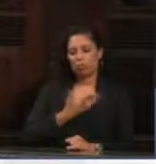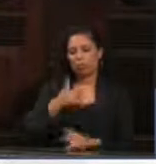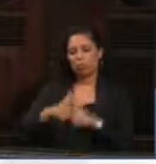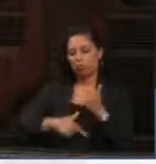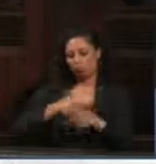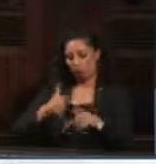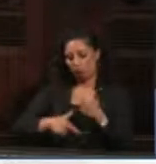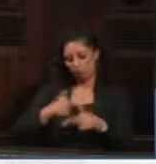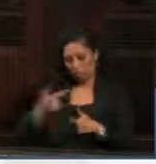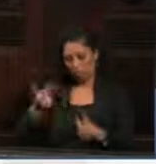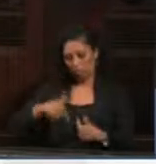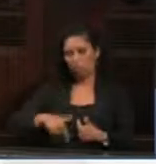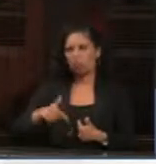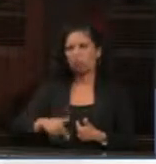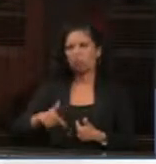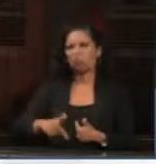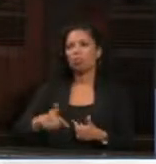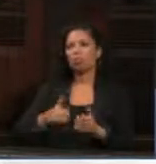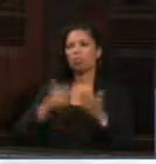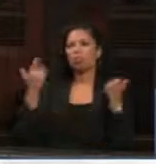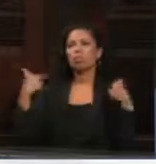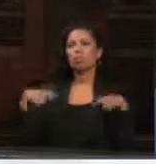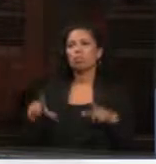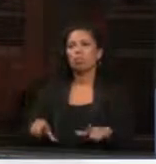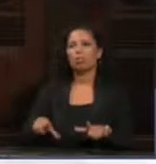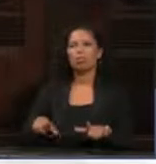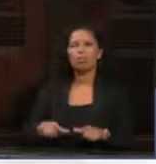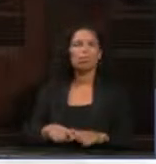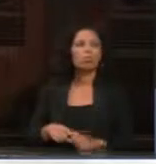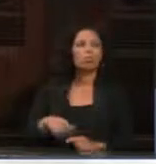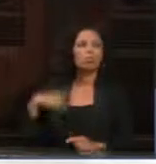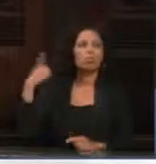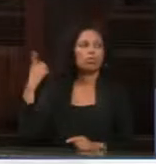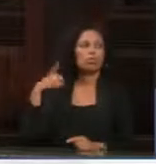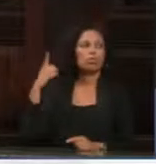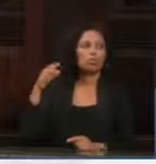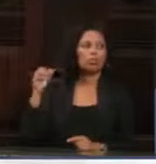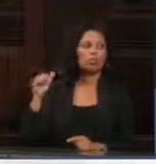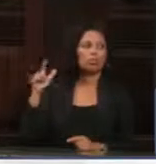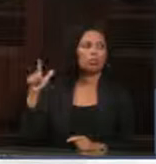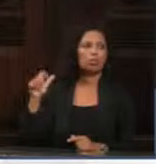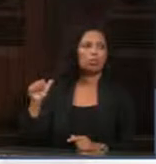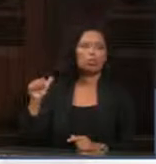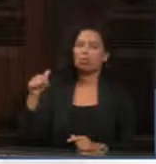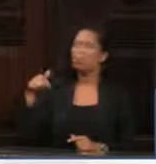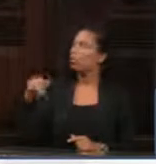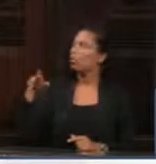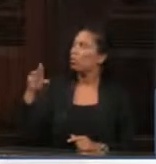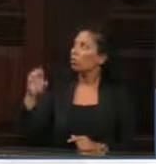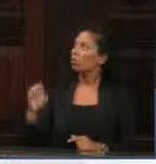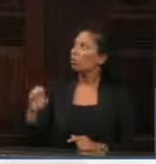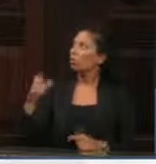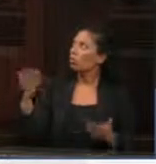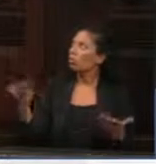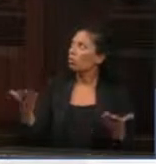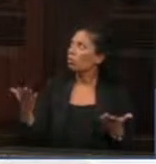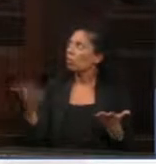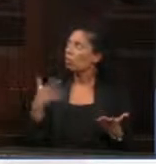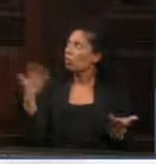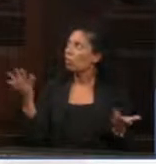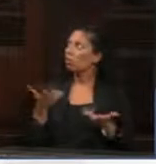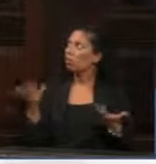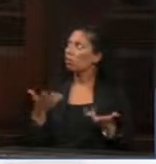servidores da alerj deputado alexandre clock eu quero nesta tribuna